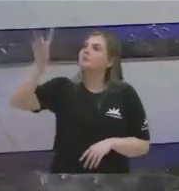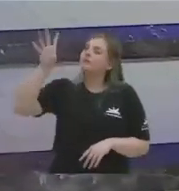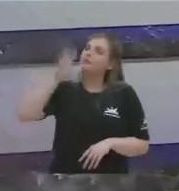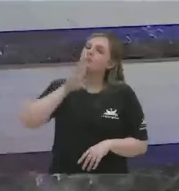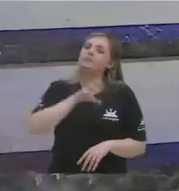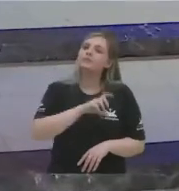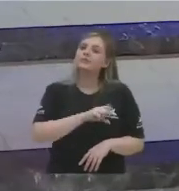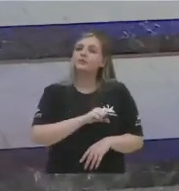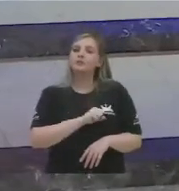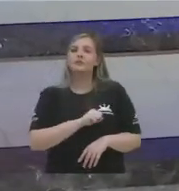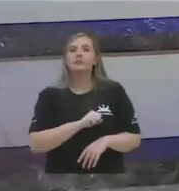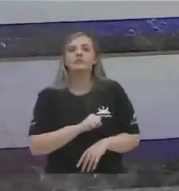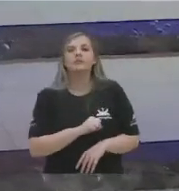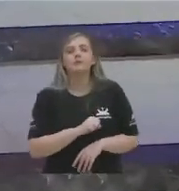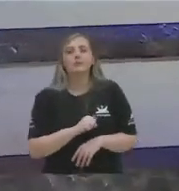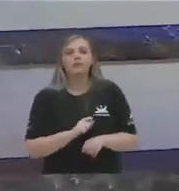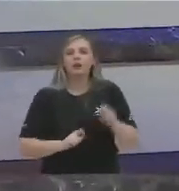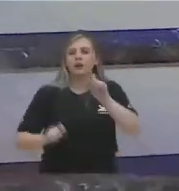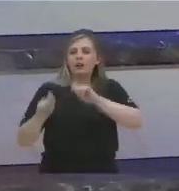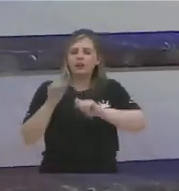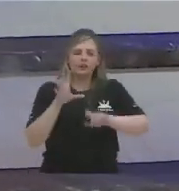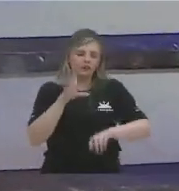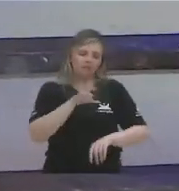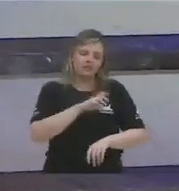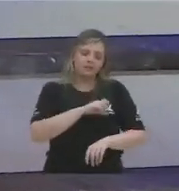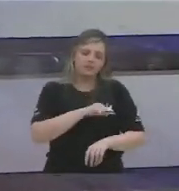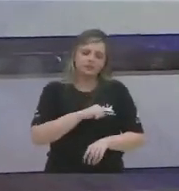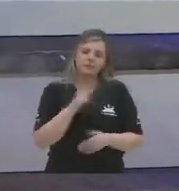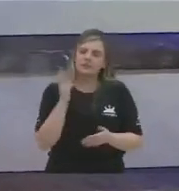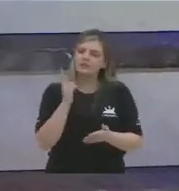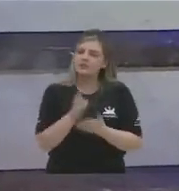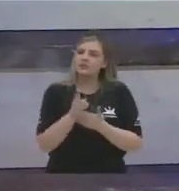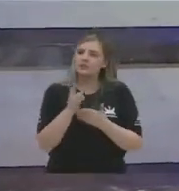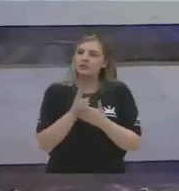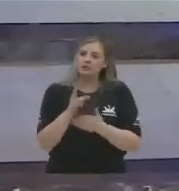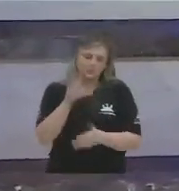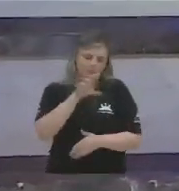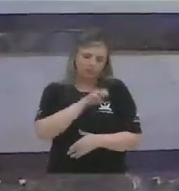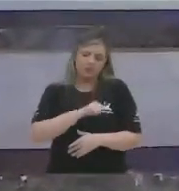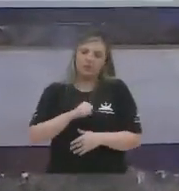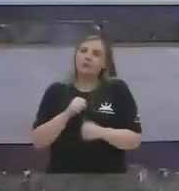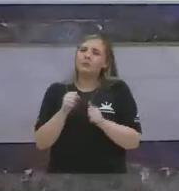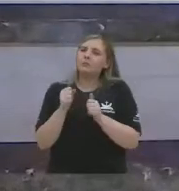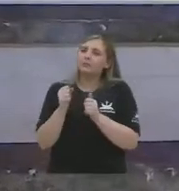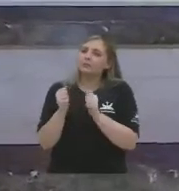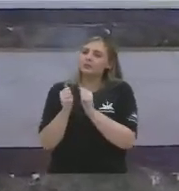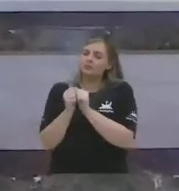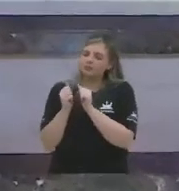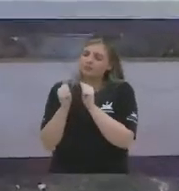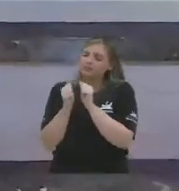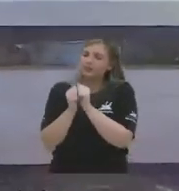e quem ama permanece em seu amor,